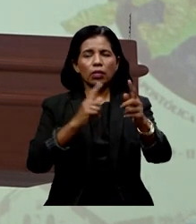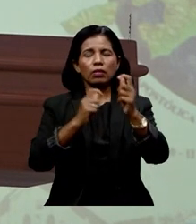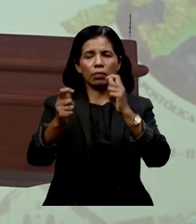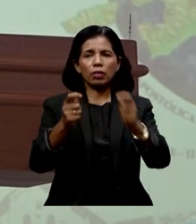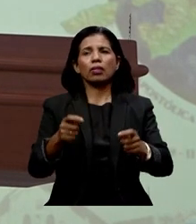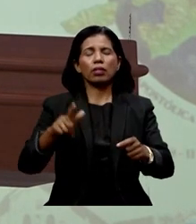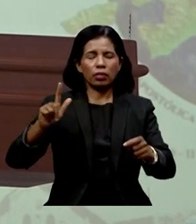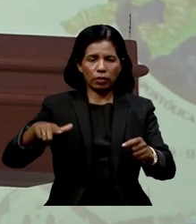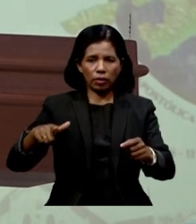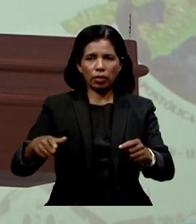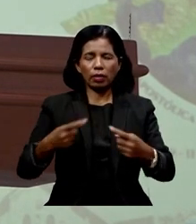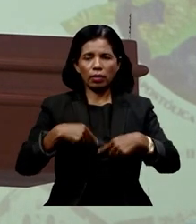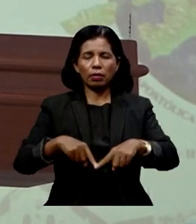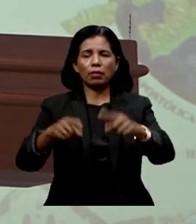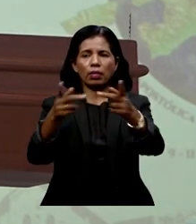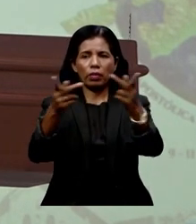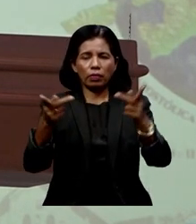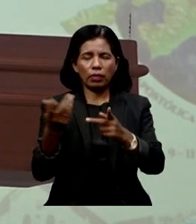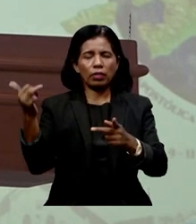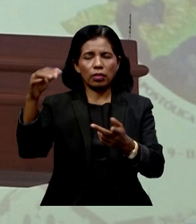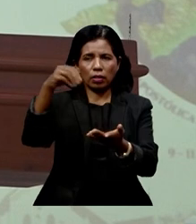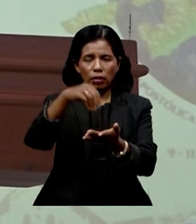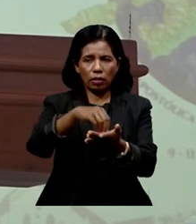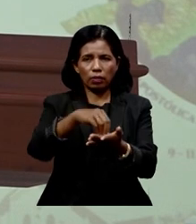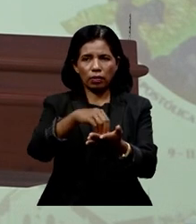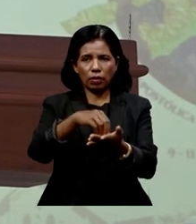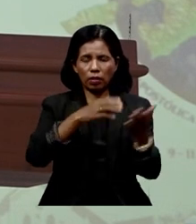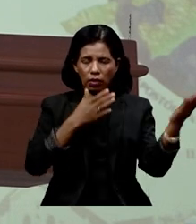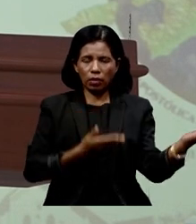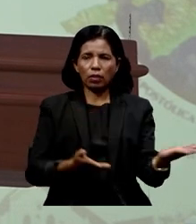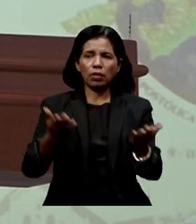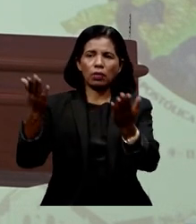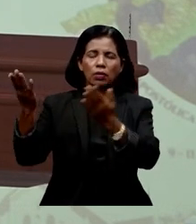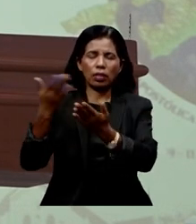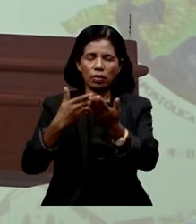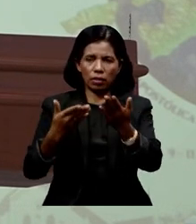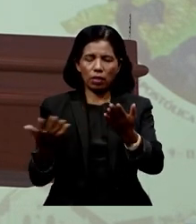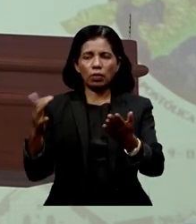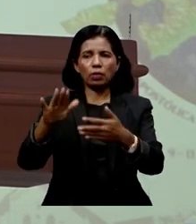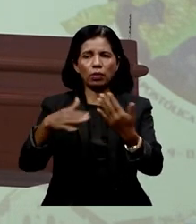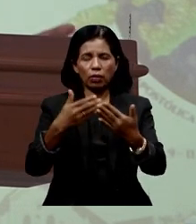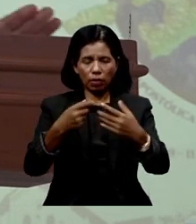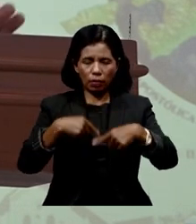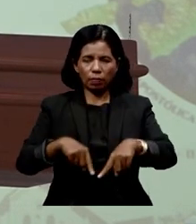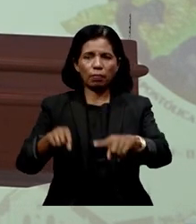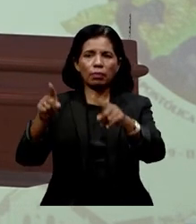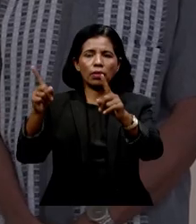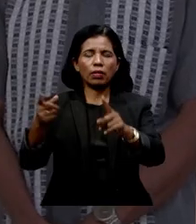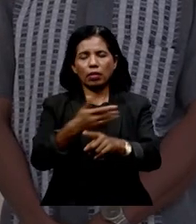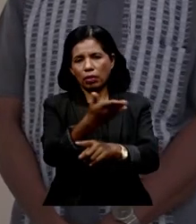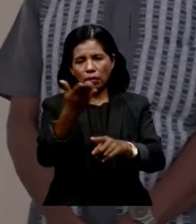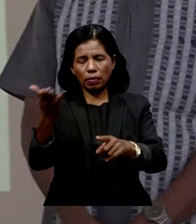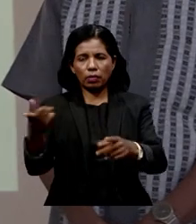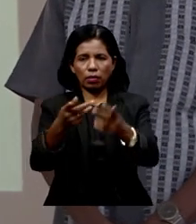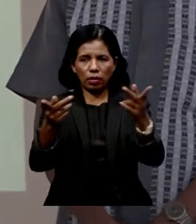torcida, o cinema, lhe o que era zona, é fato, nem precisa tal, a tu, lori que era zona, sassan, se a Lori ho kera zona ba iya ita po sir